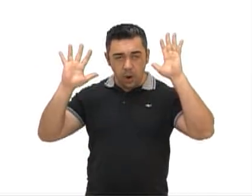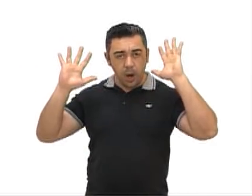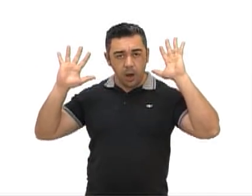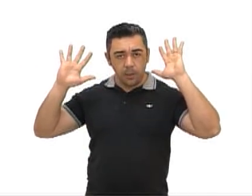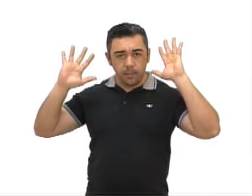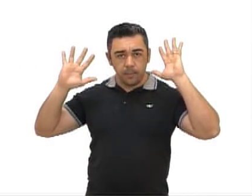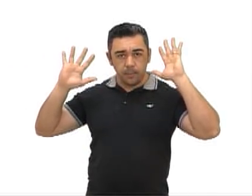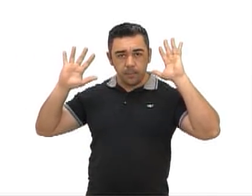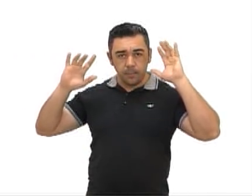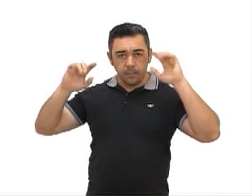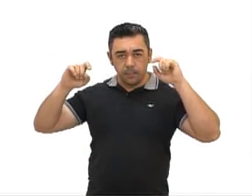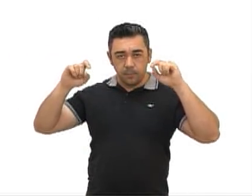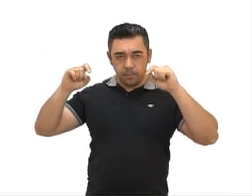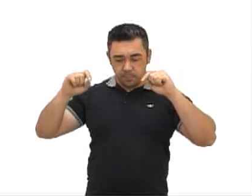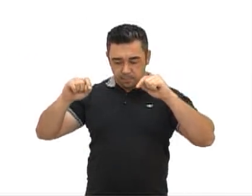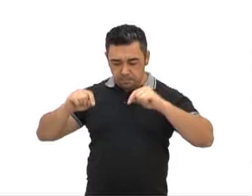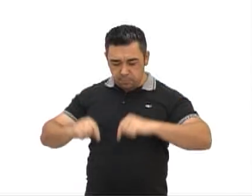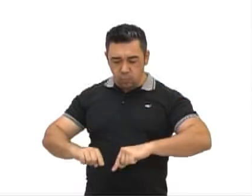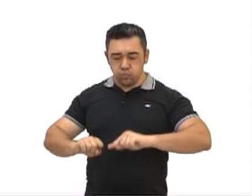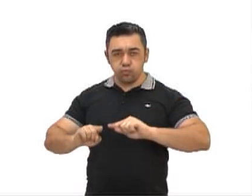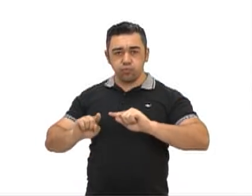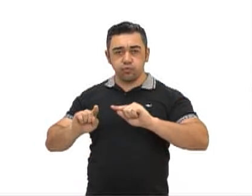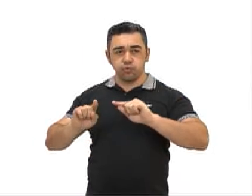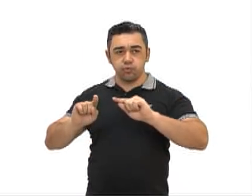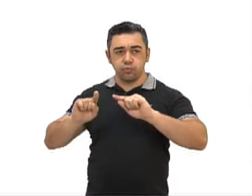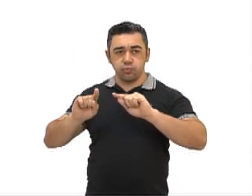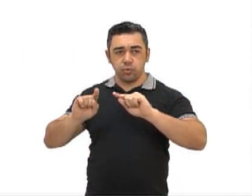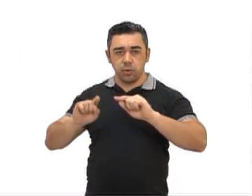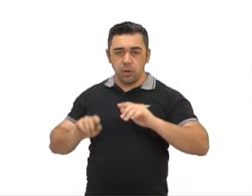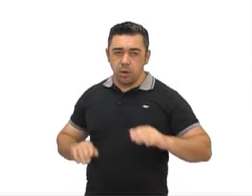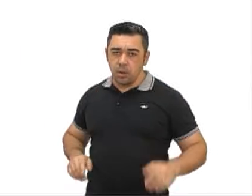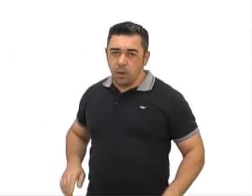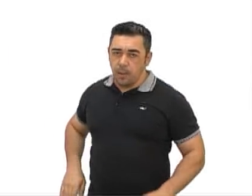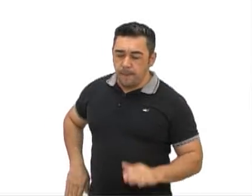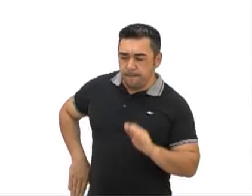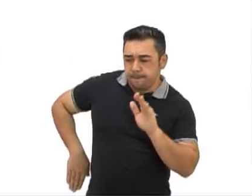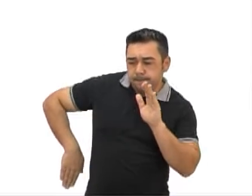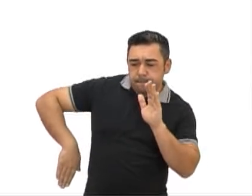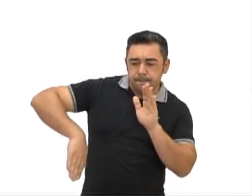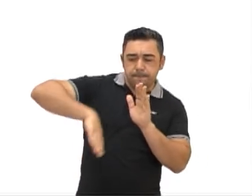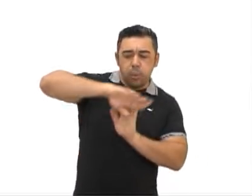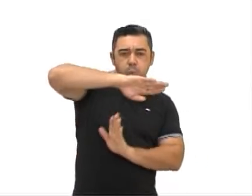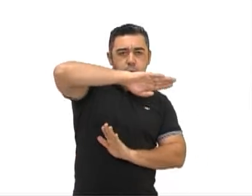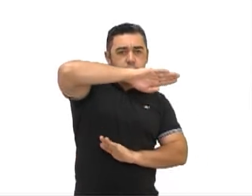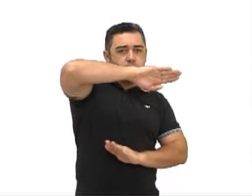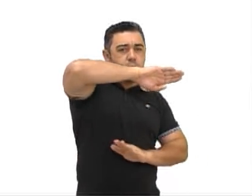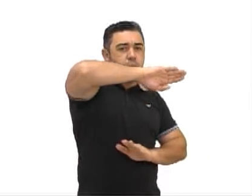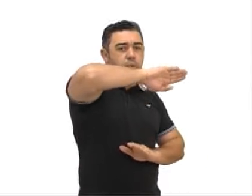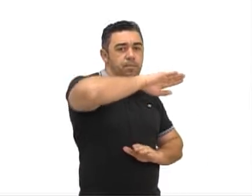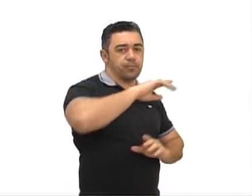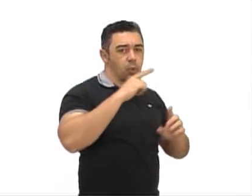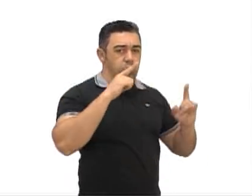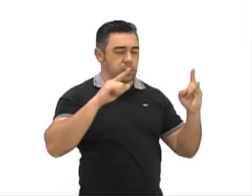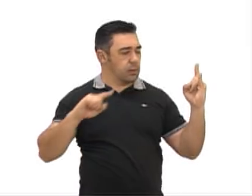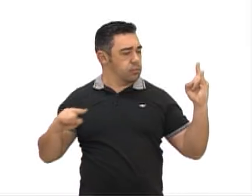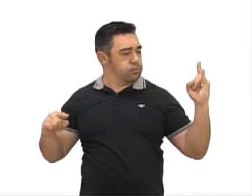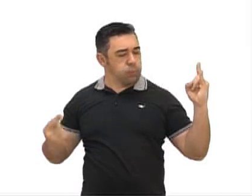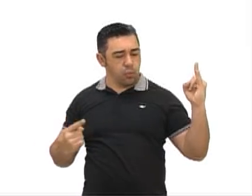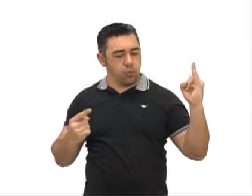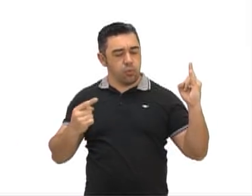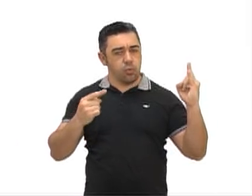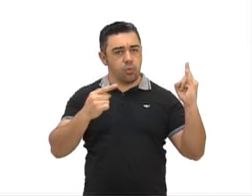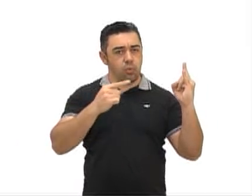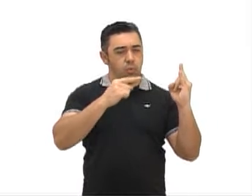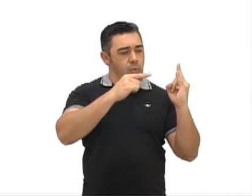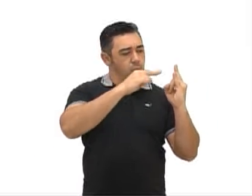chão, a bola tem que bater no chão e num movimento de bate-pronto, ele chuta a bola em direção